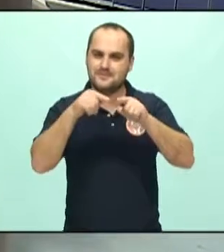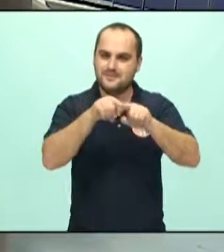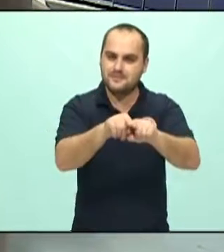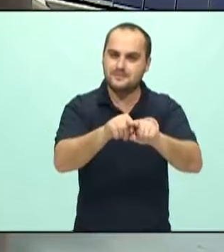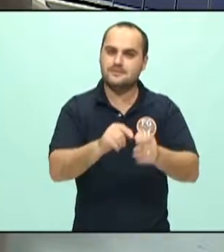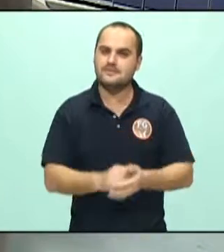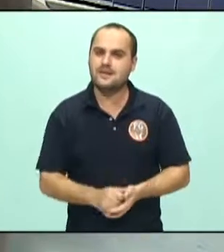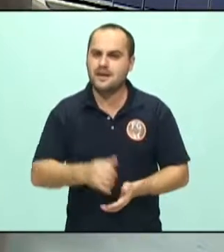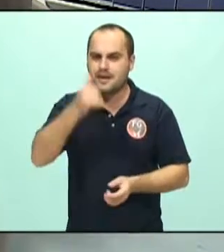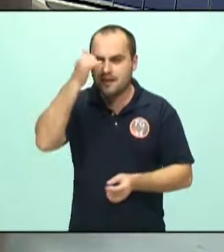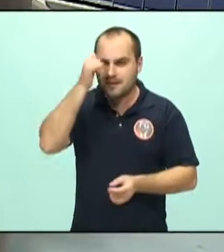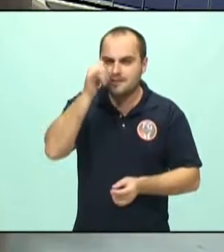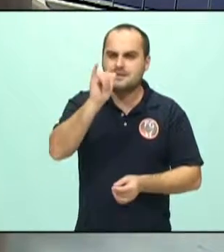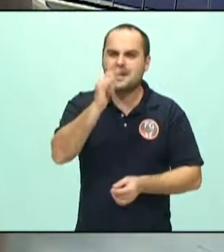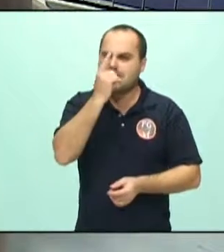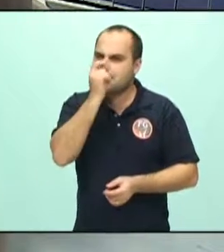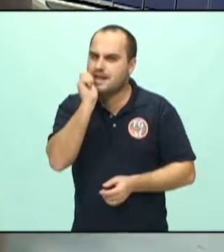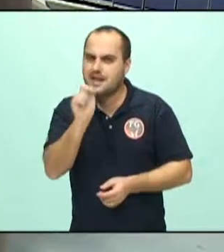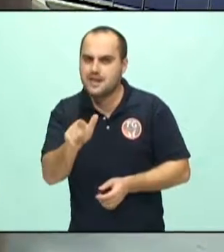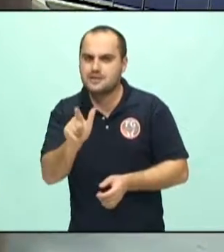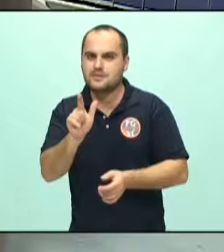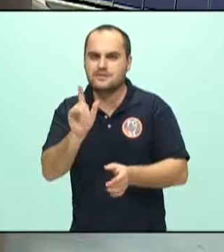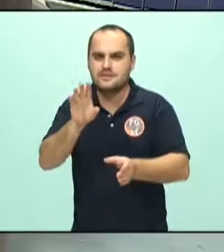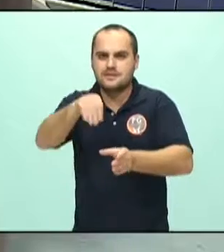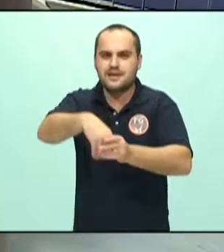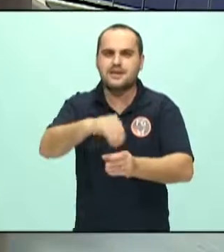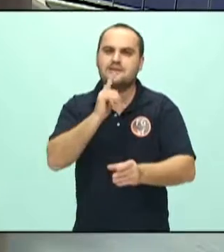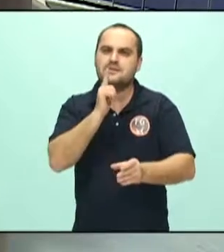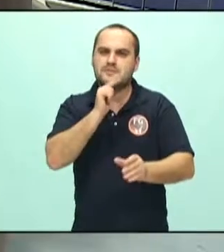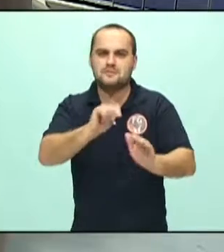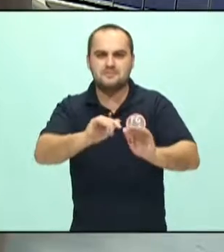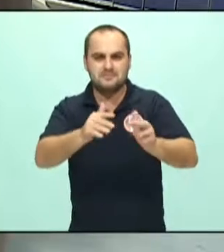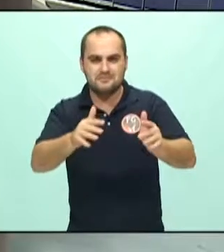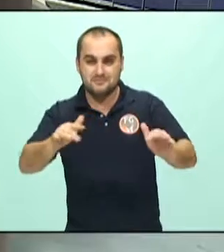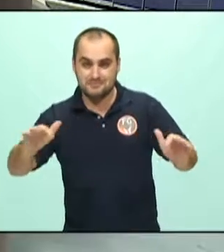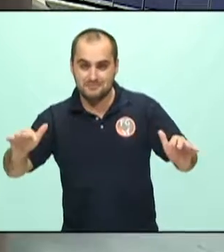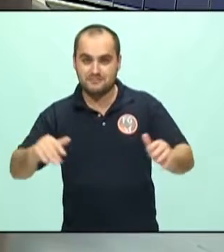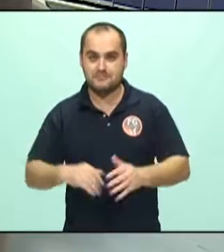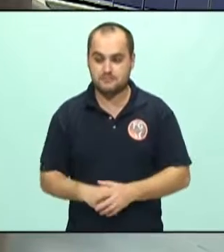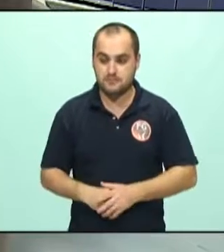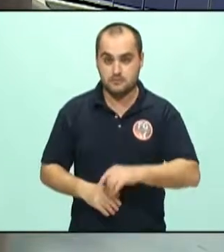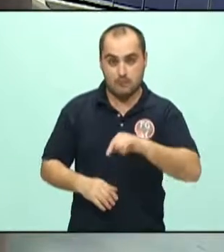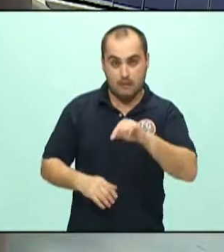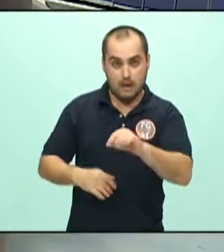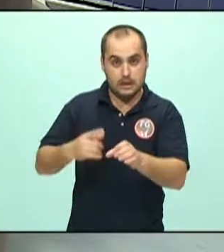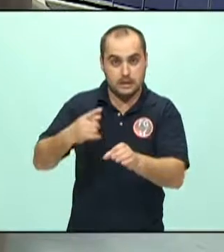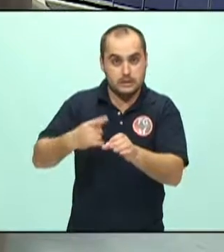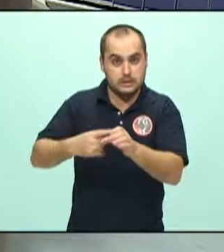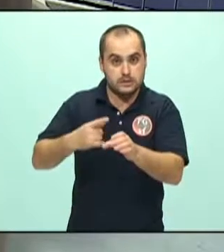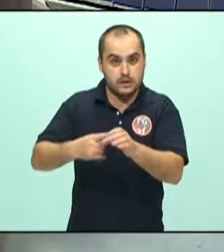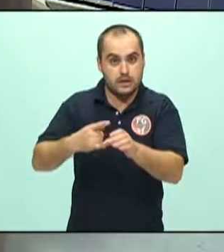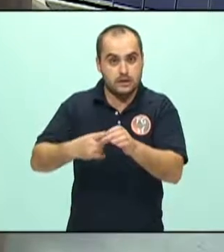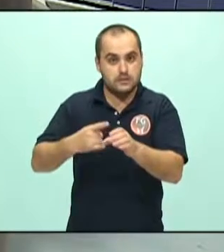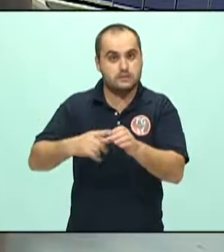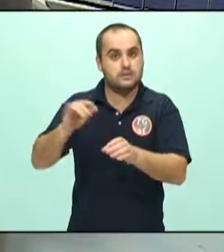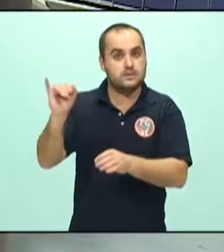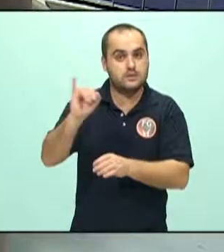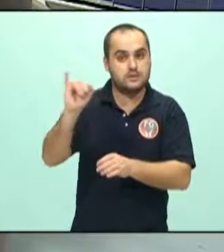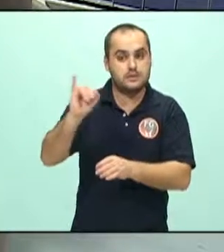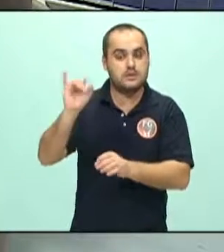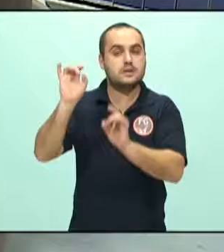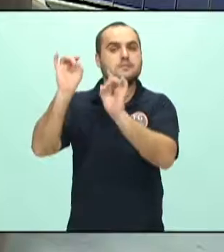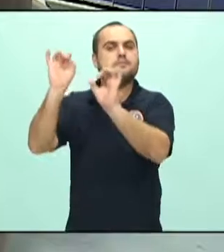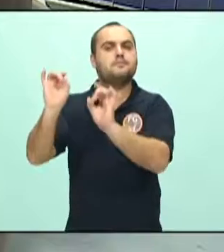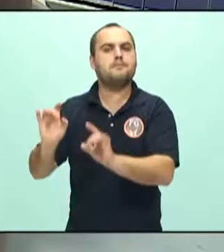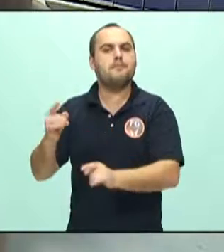esse resíduo que vai chegar ainda mais nós que somos a cidade que está localizada na foz é dada